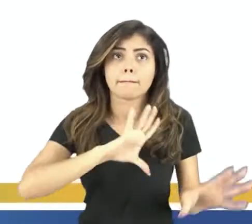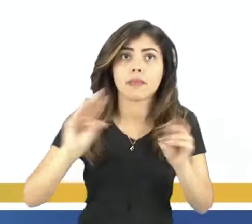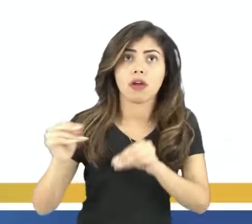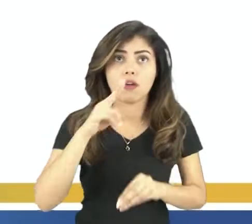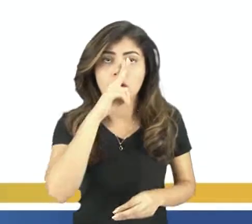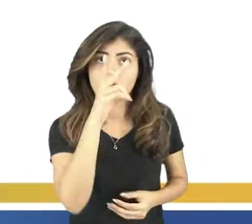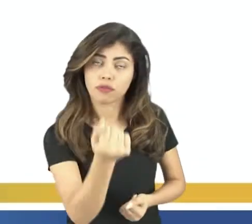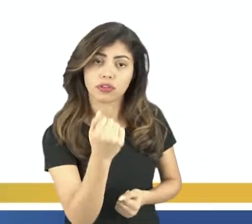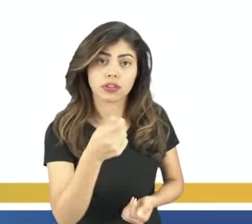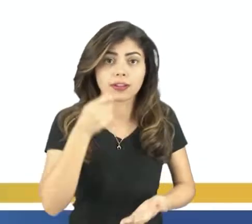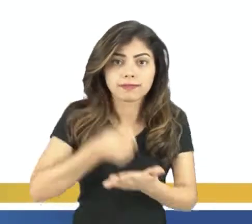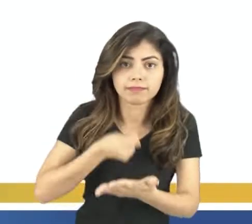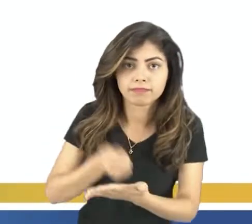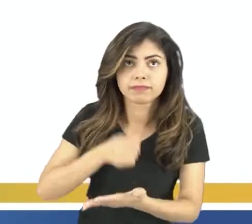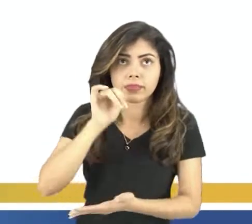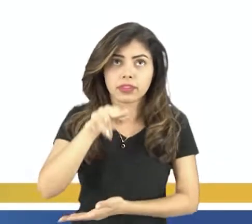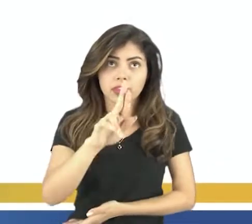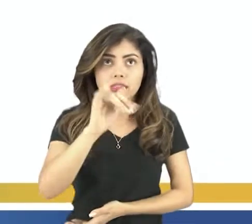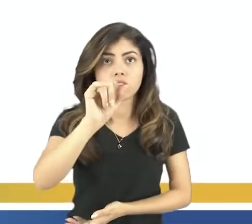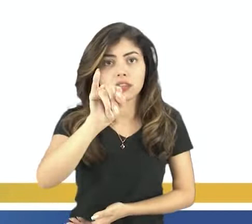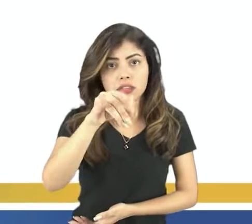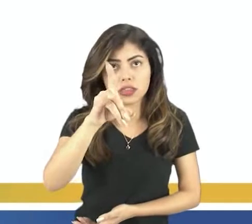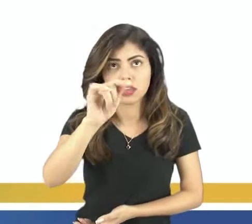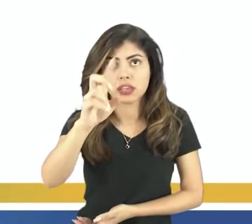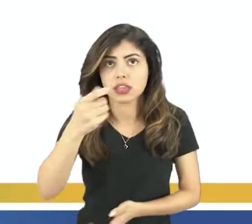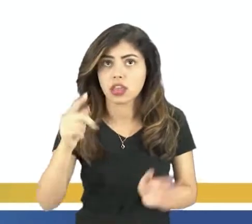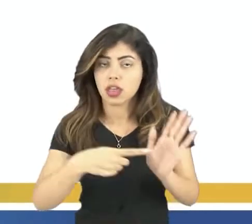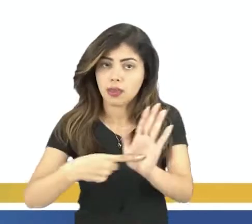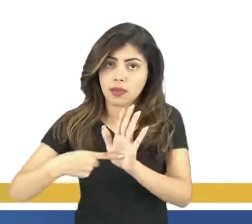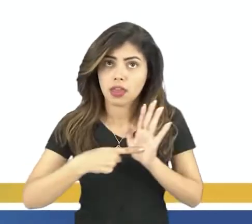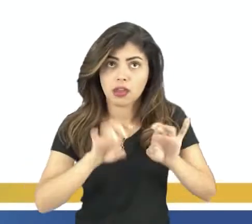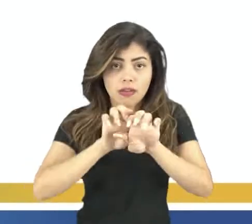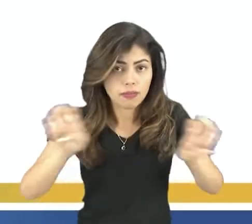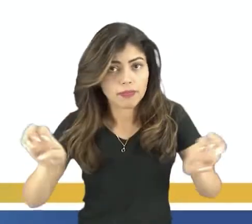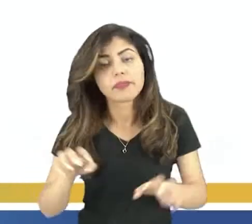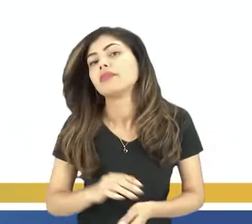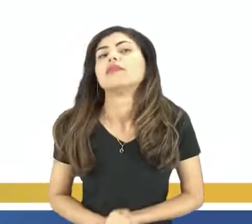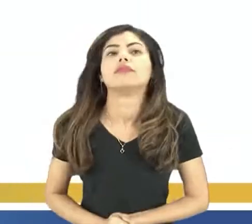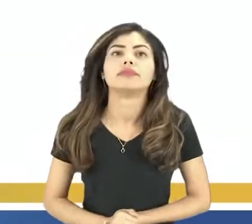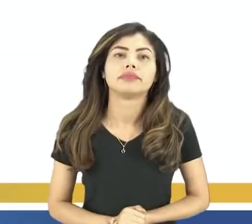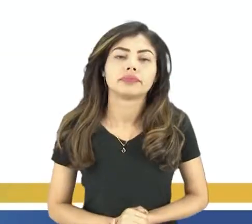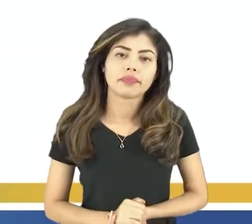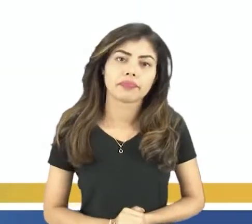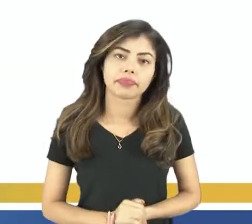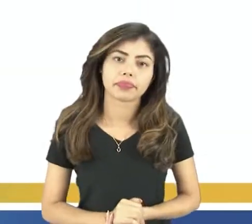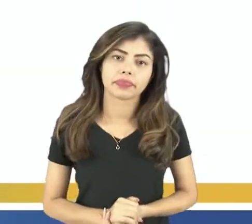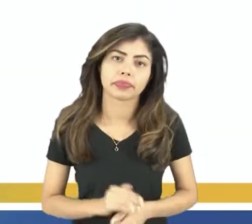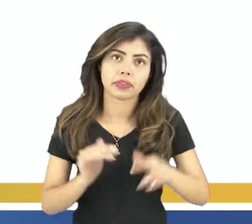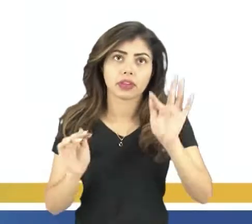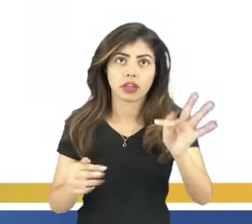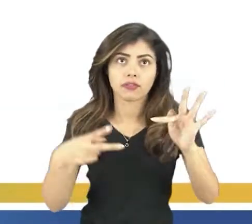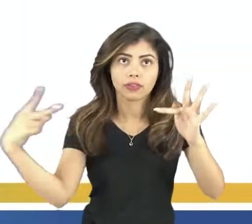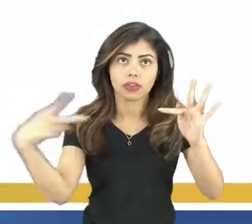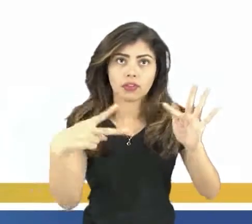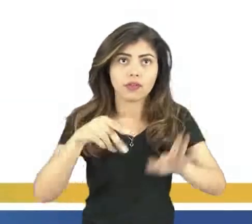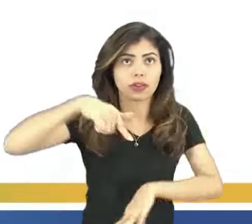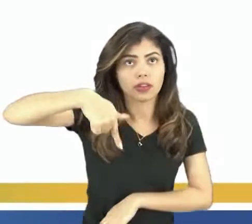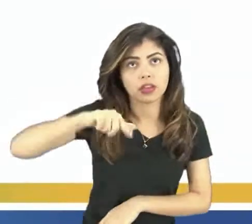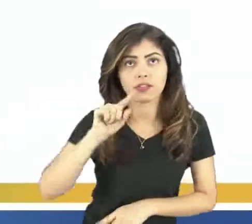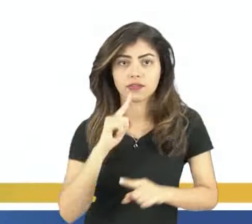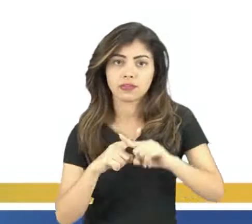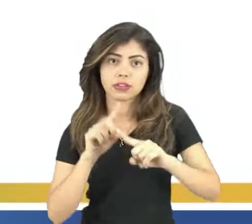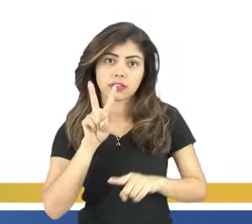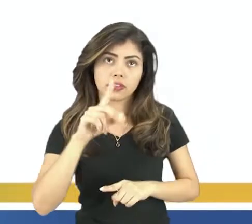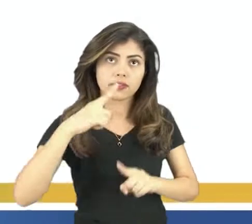ela uma força magnética com intensidade dada pela seguinte equação. E aí a gente tem a equação F é igual a